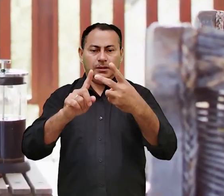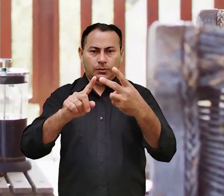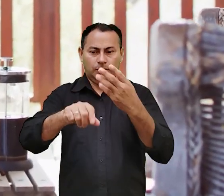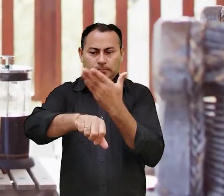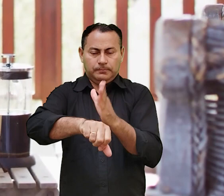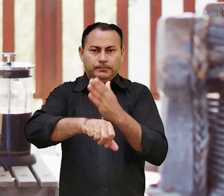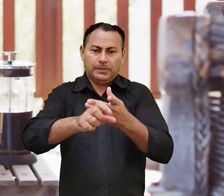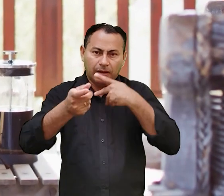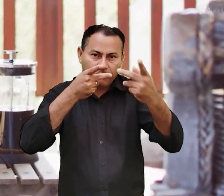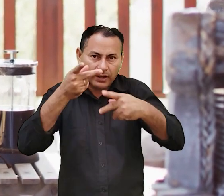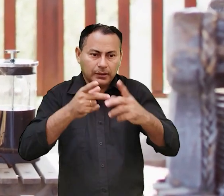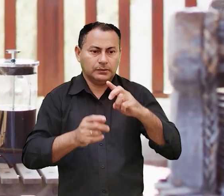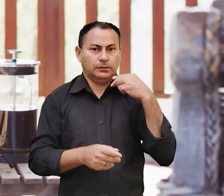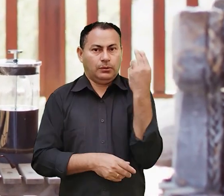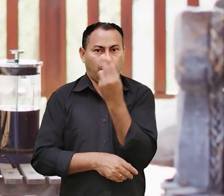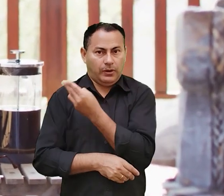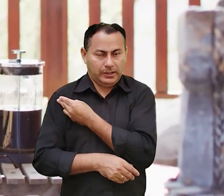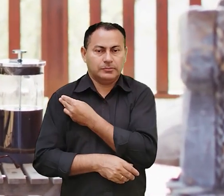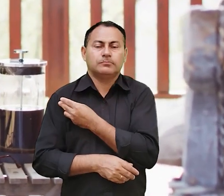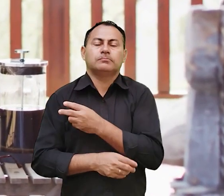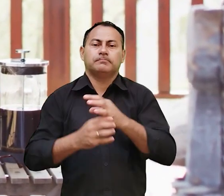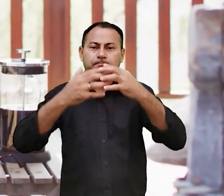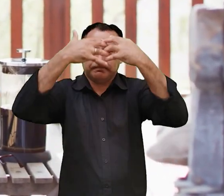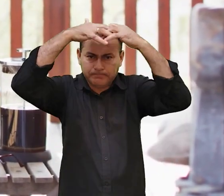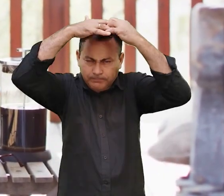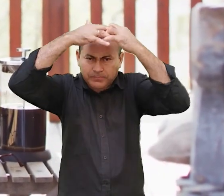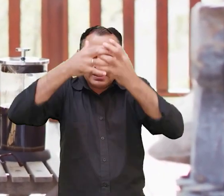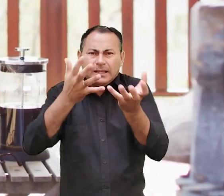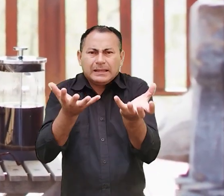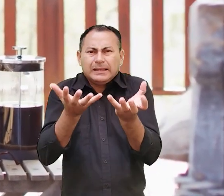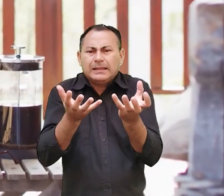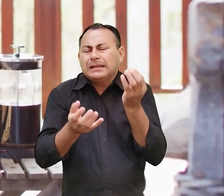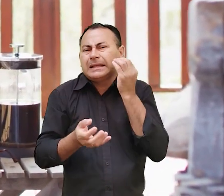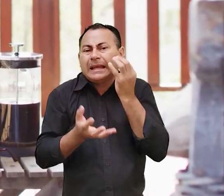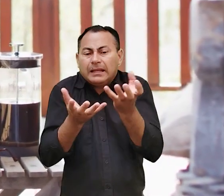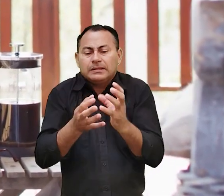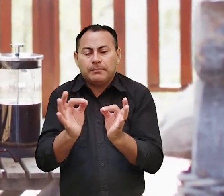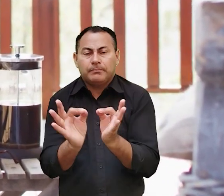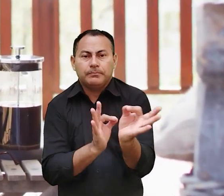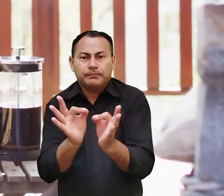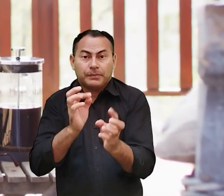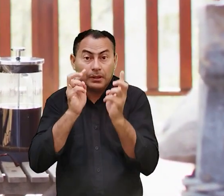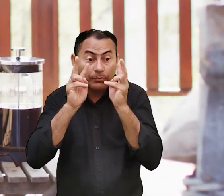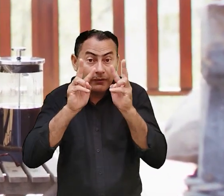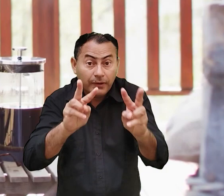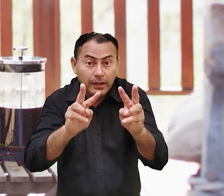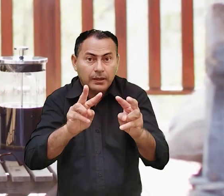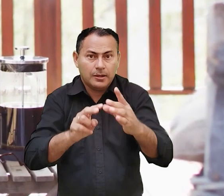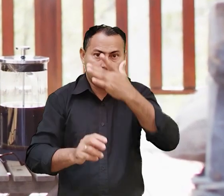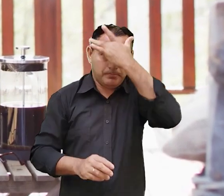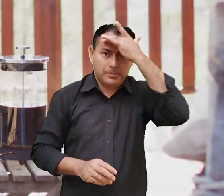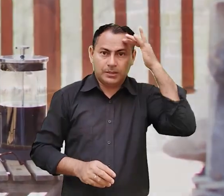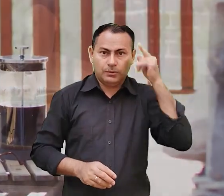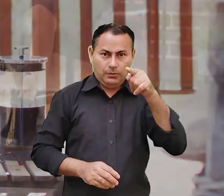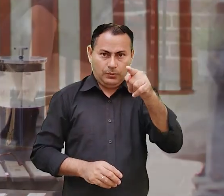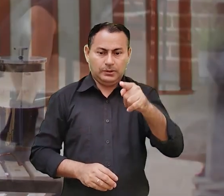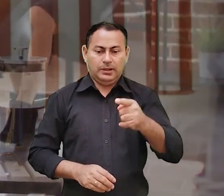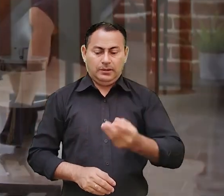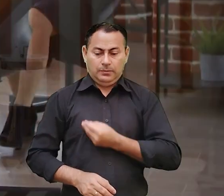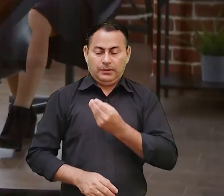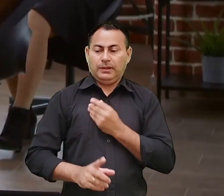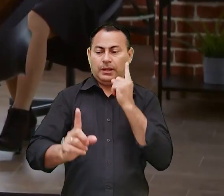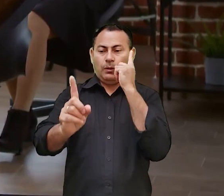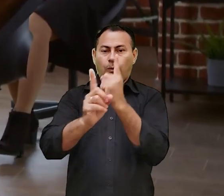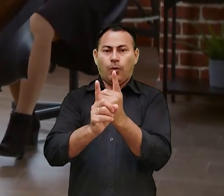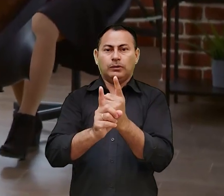segunda aplicação já foi mencionada, mas nós vamos repetir. Procure estar sempre preparado para observar se as pessoas com quem você